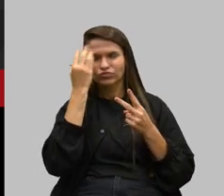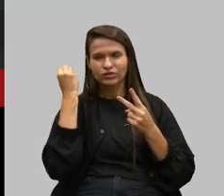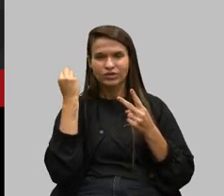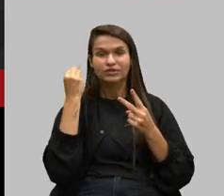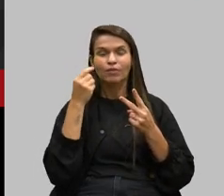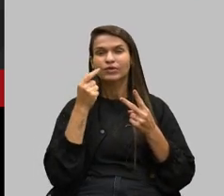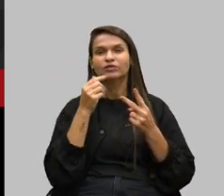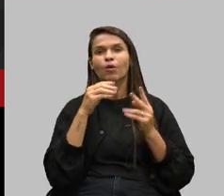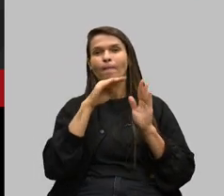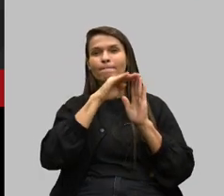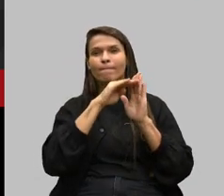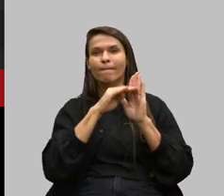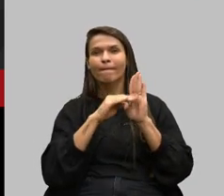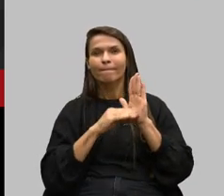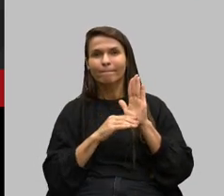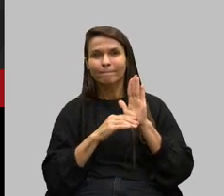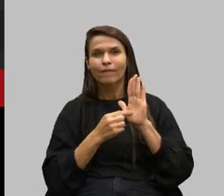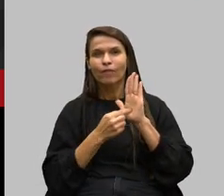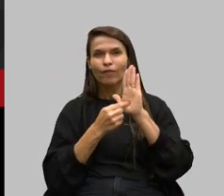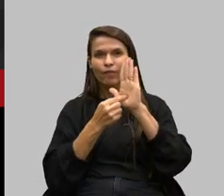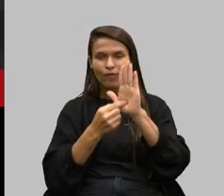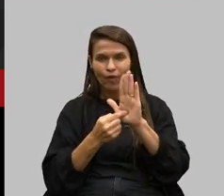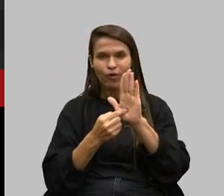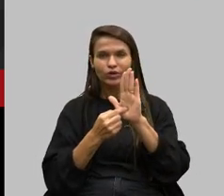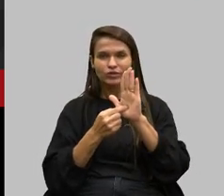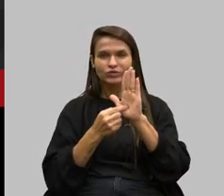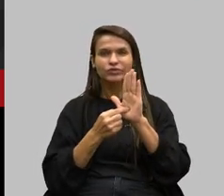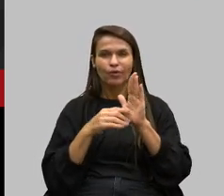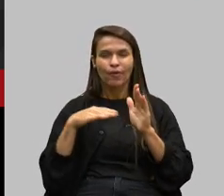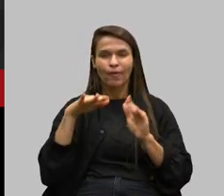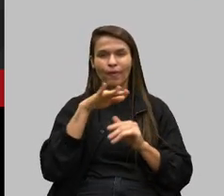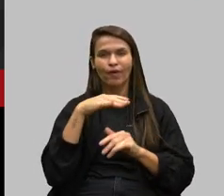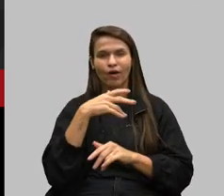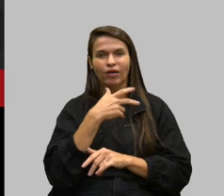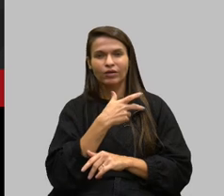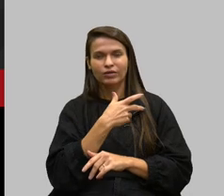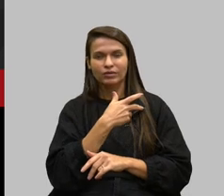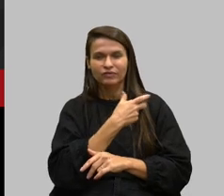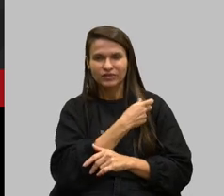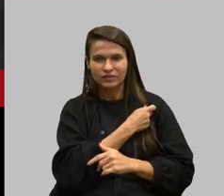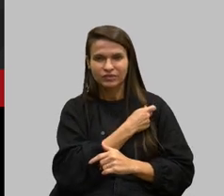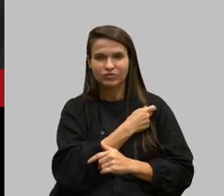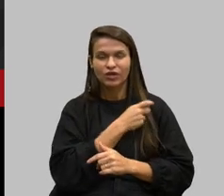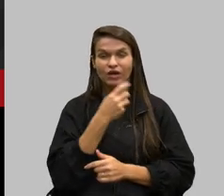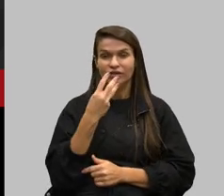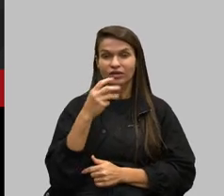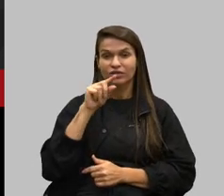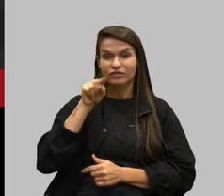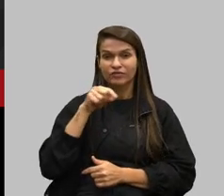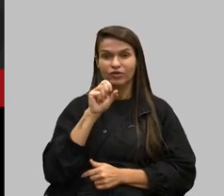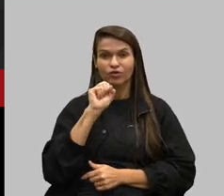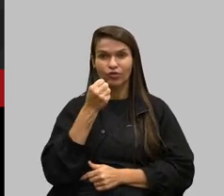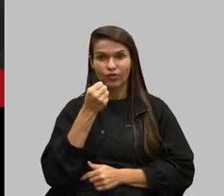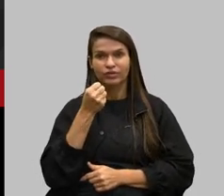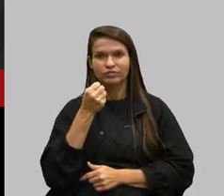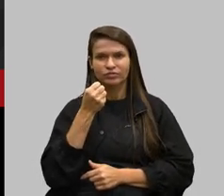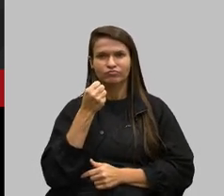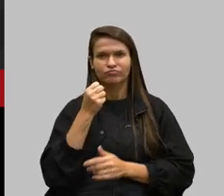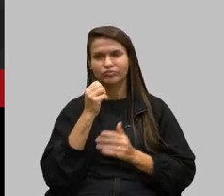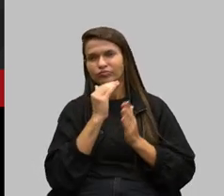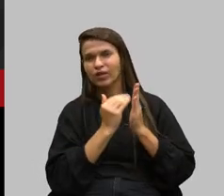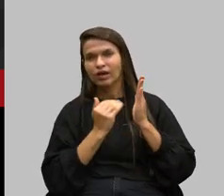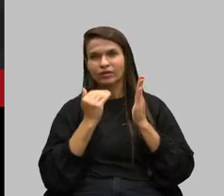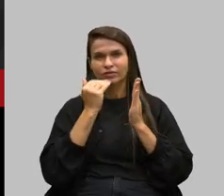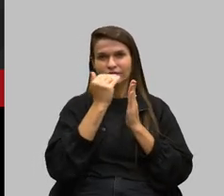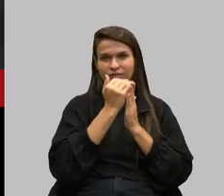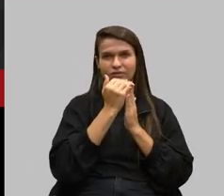para essas aí né a cobertura vacinal da BCG gota né 3,38 acima do índice Nacional a